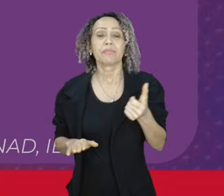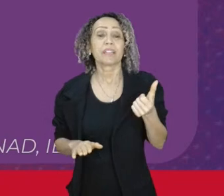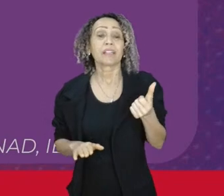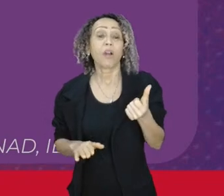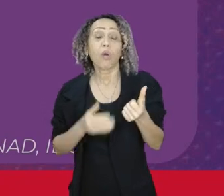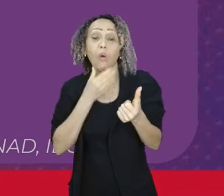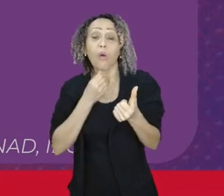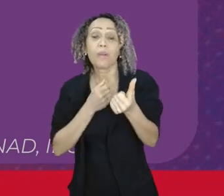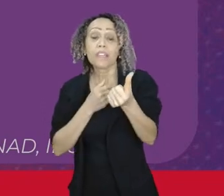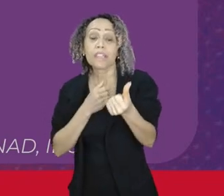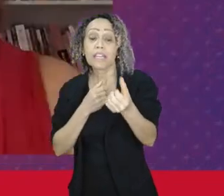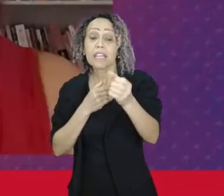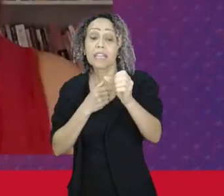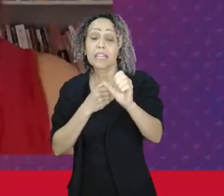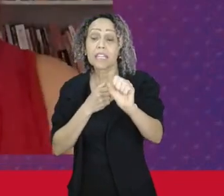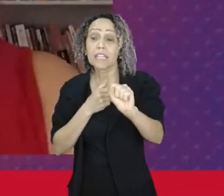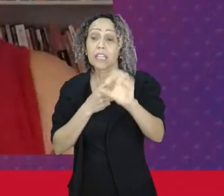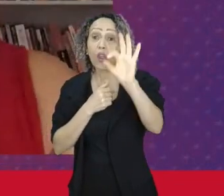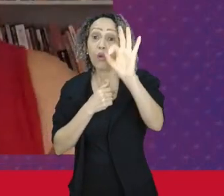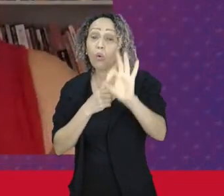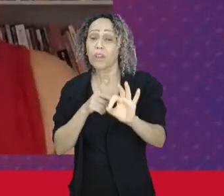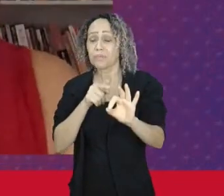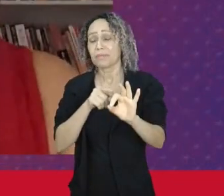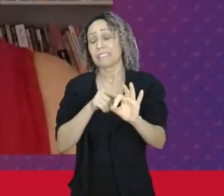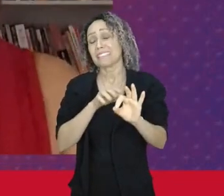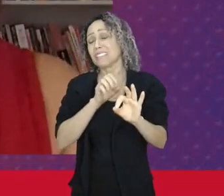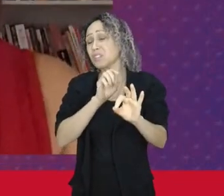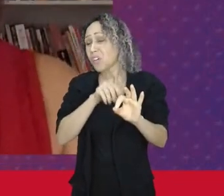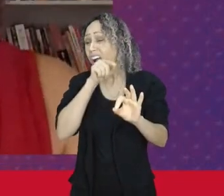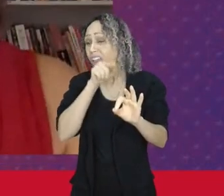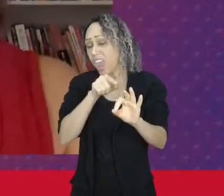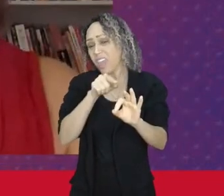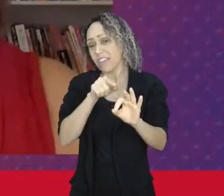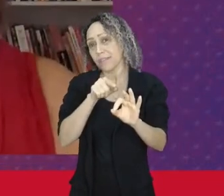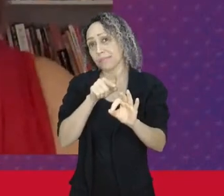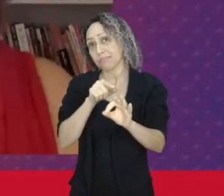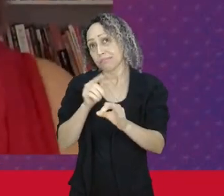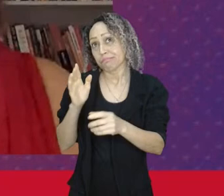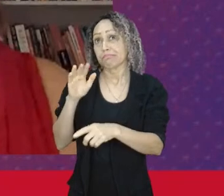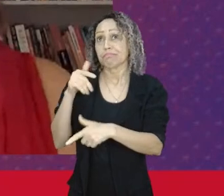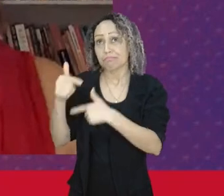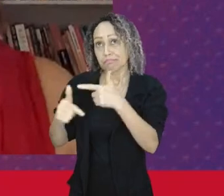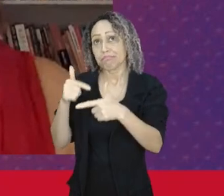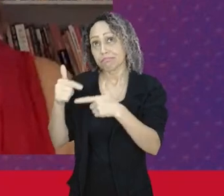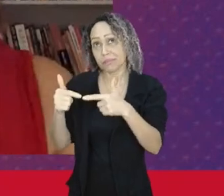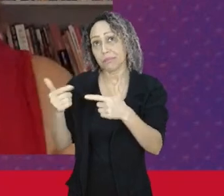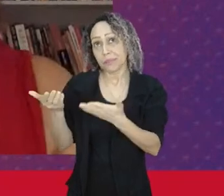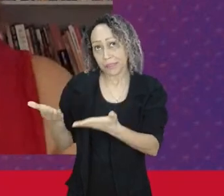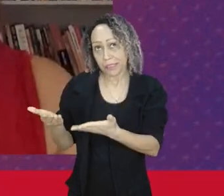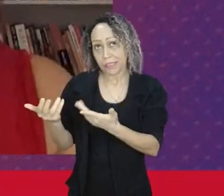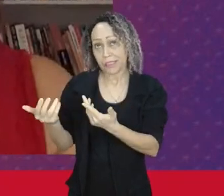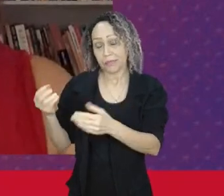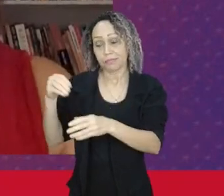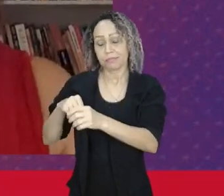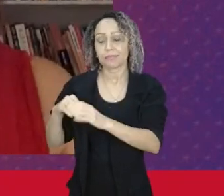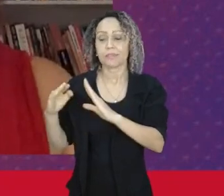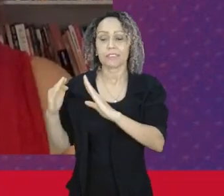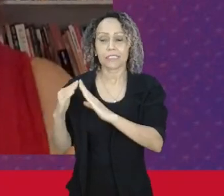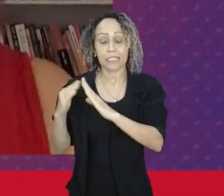homens fazem esses afazeres. Então, apesar da gente ter tido uma evolução e